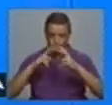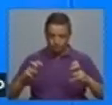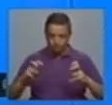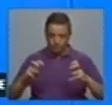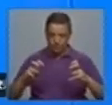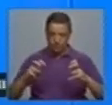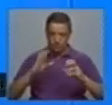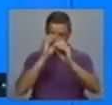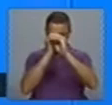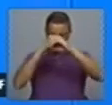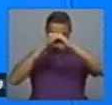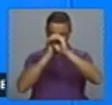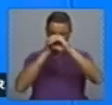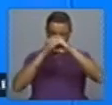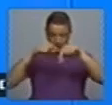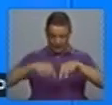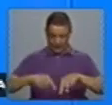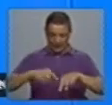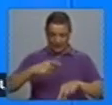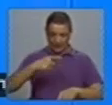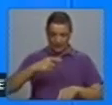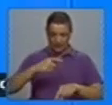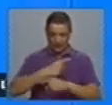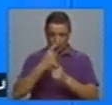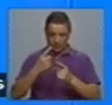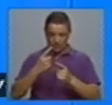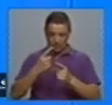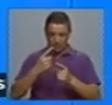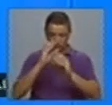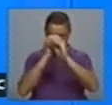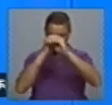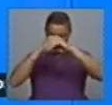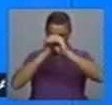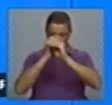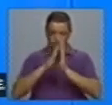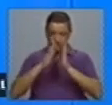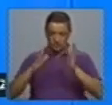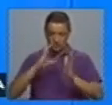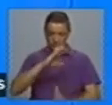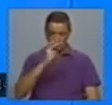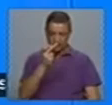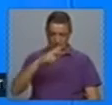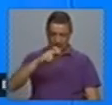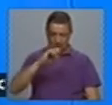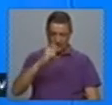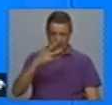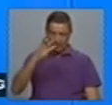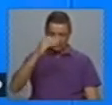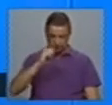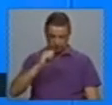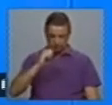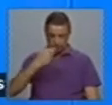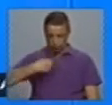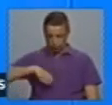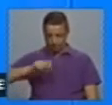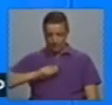um telescópio terrestre, neste caso o grande telescópio das Canárias, do Observatório das Canárias, para fazer